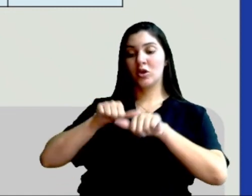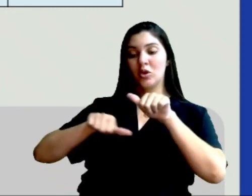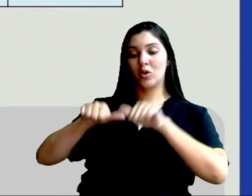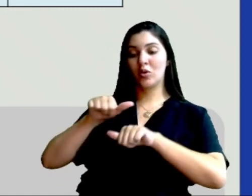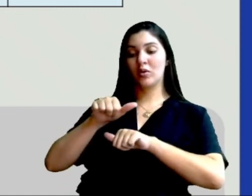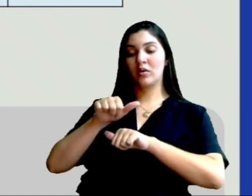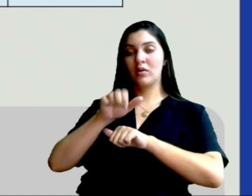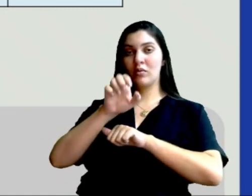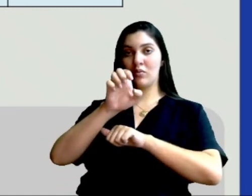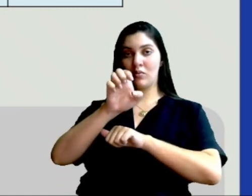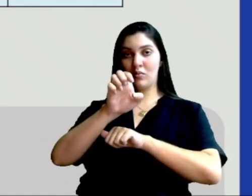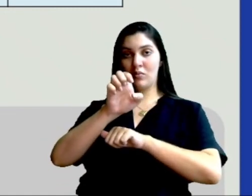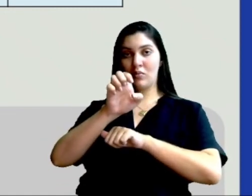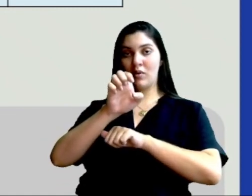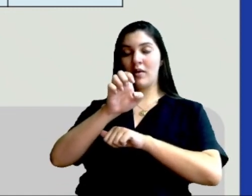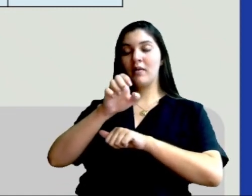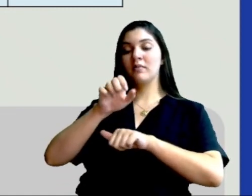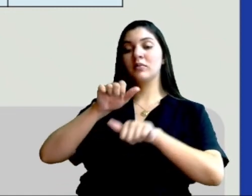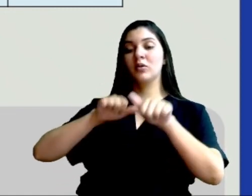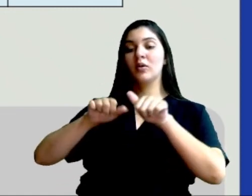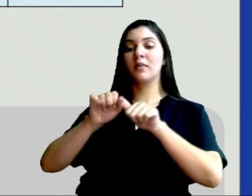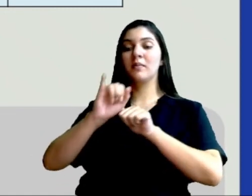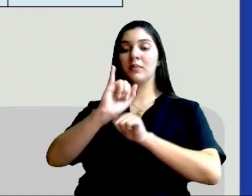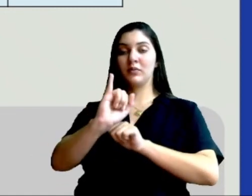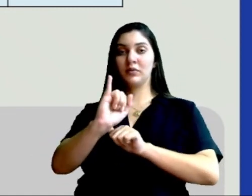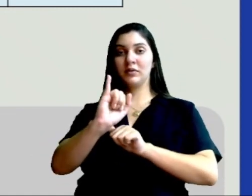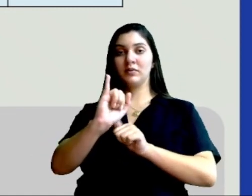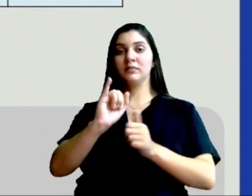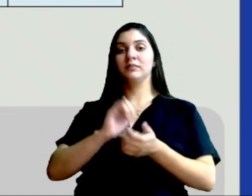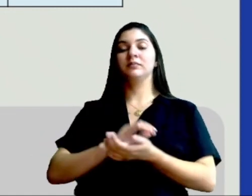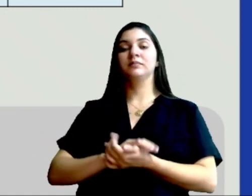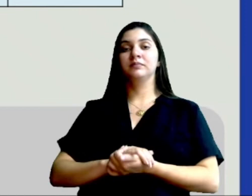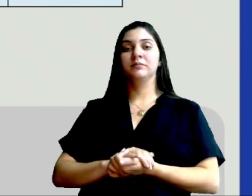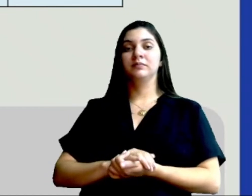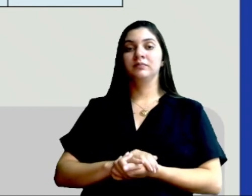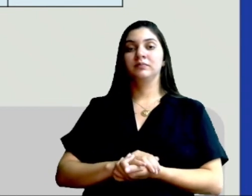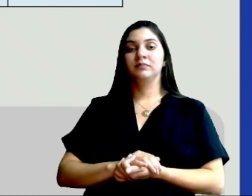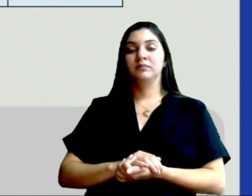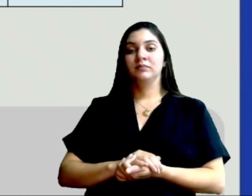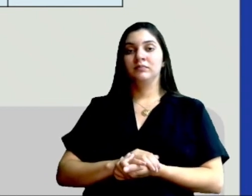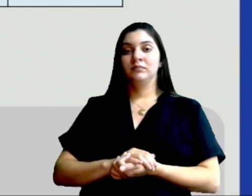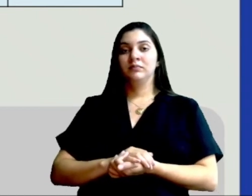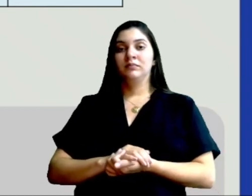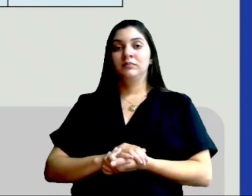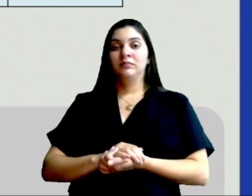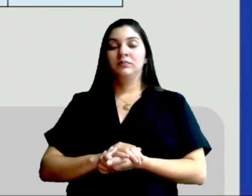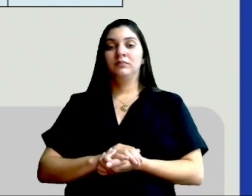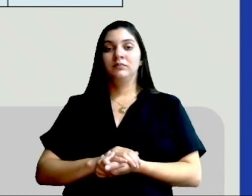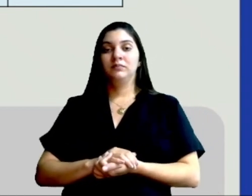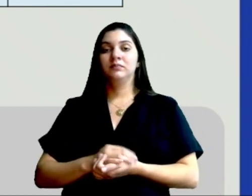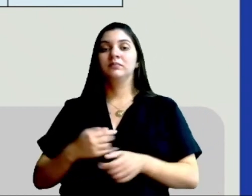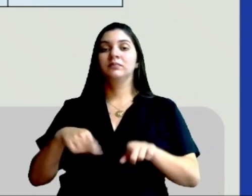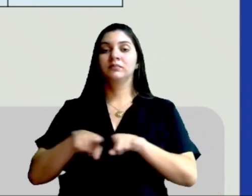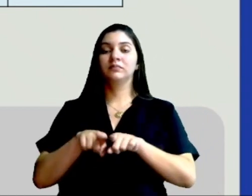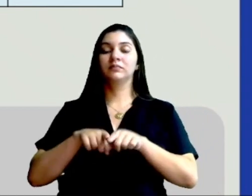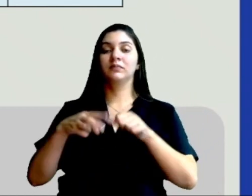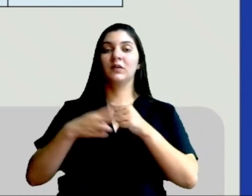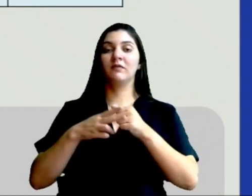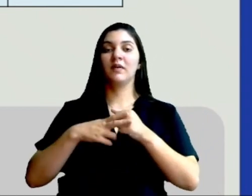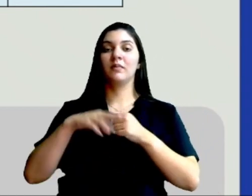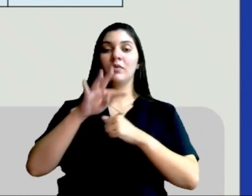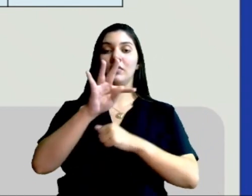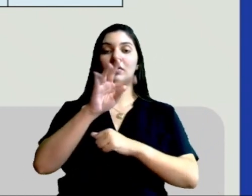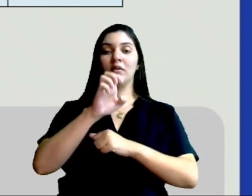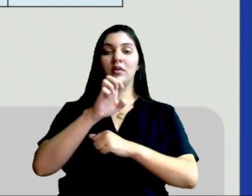o E da raiz do verbo por I. Yo quisiera, tú quisieras. O verbo tener, a